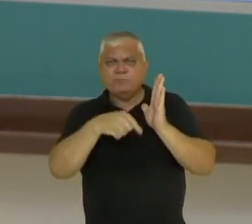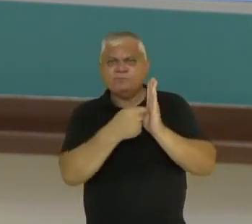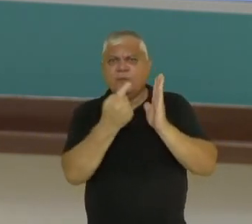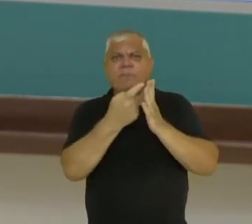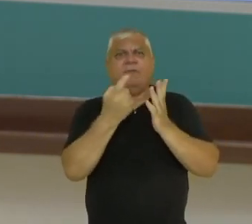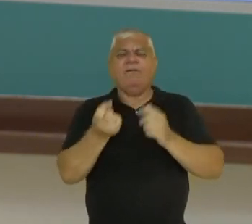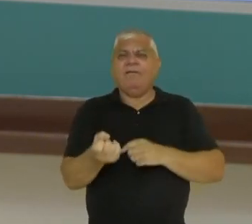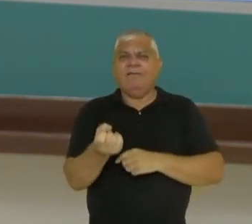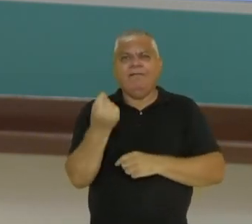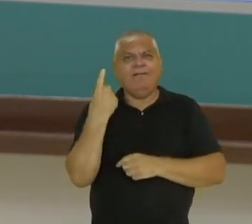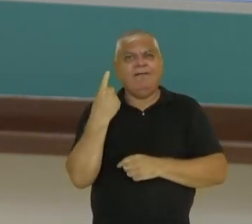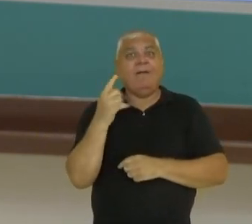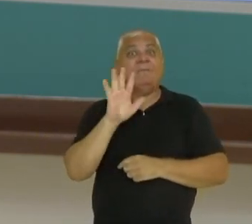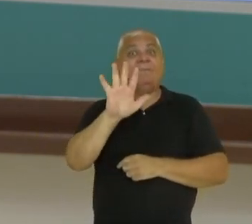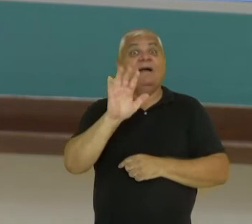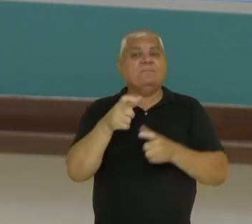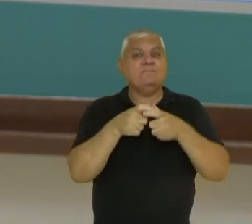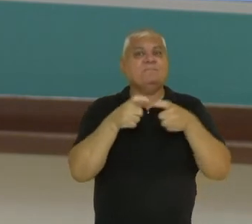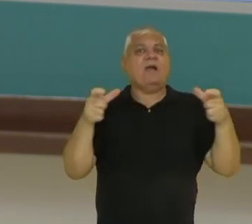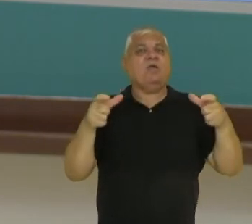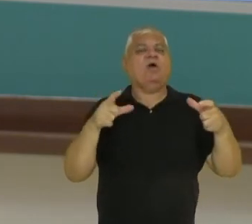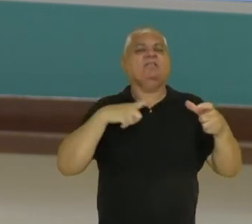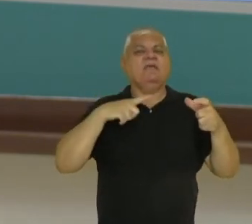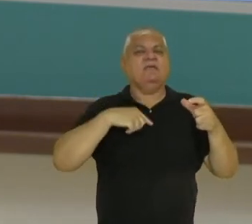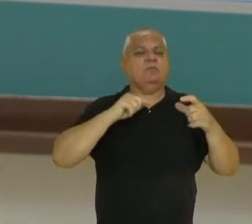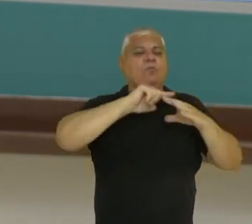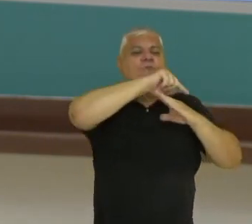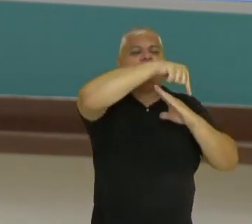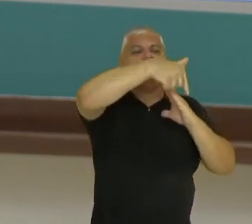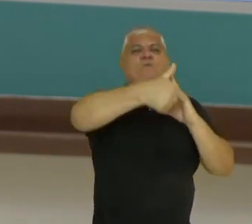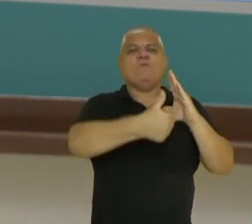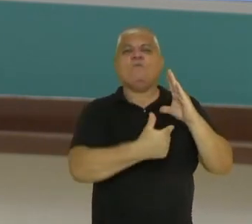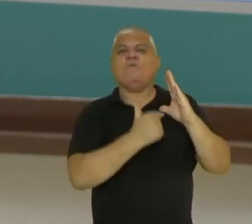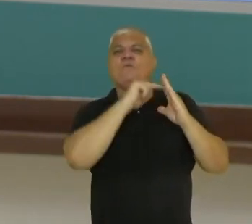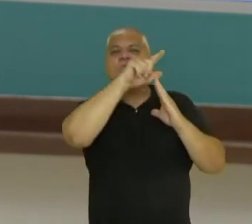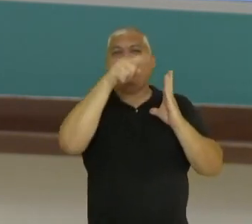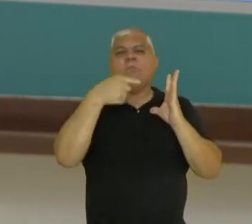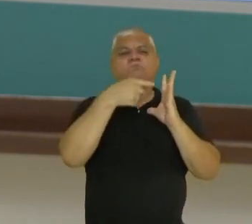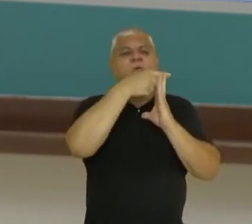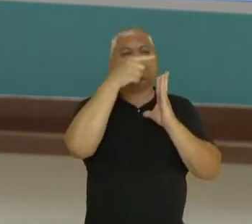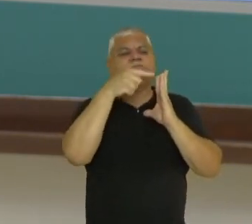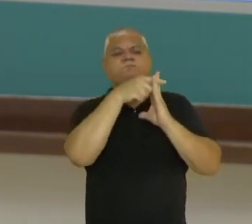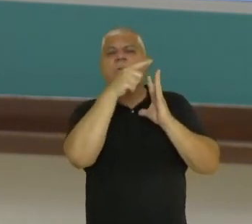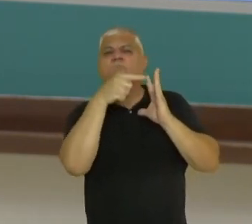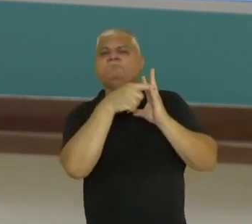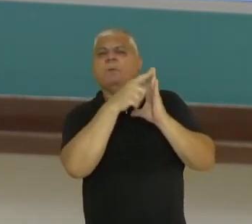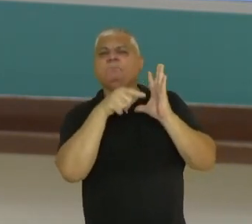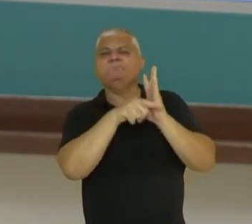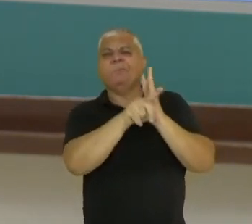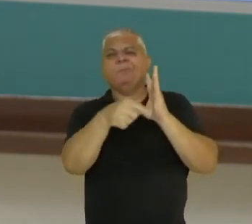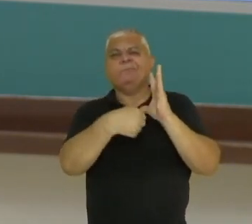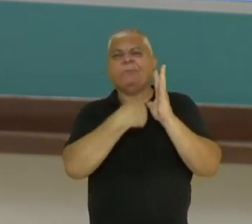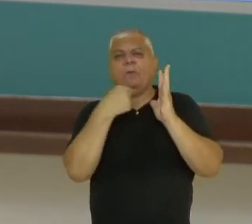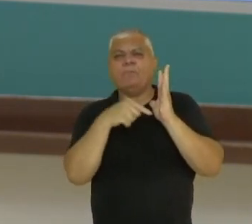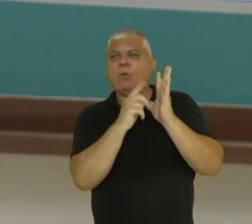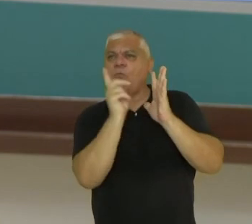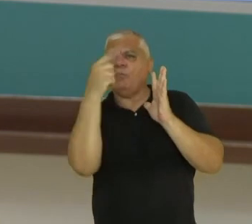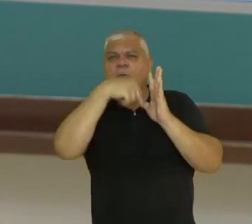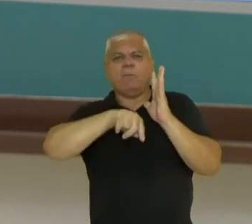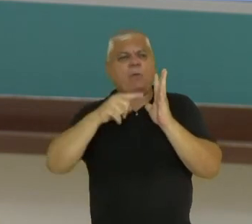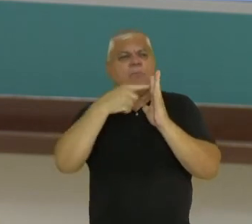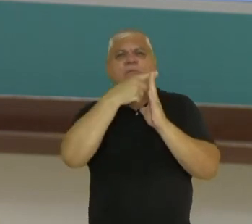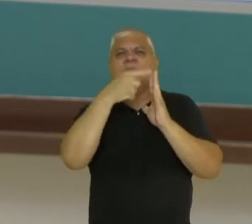que ele esperava, mas a maior parte é espaço vazio e por isso a partícula passava reto e fez a marcação ali de maneira